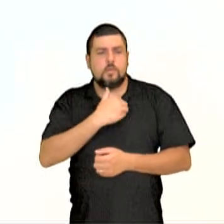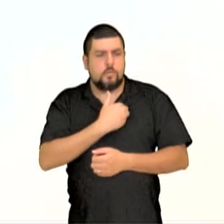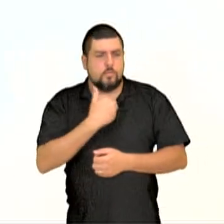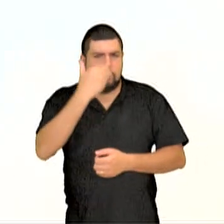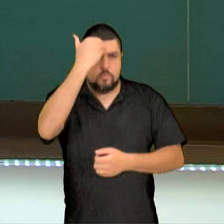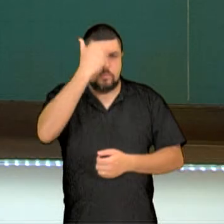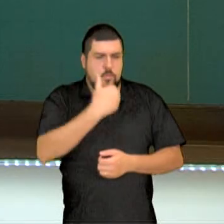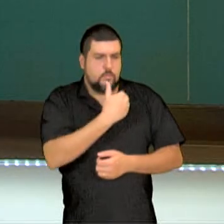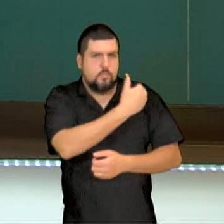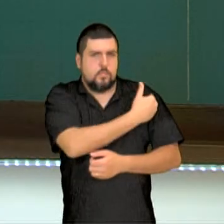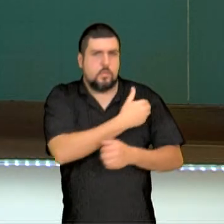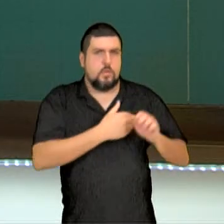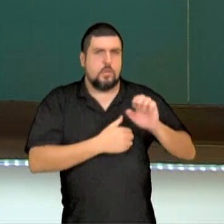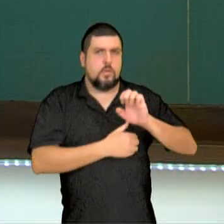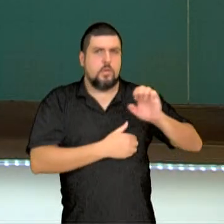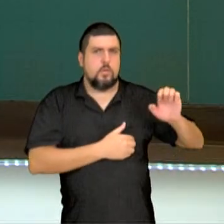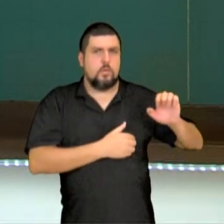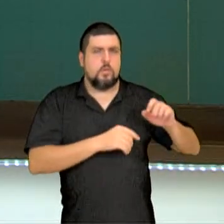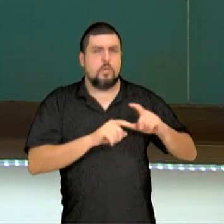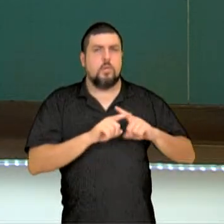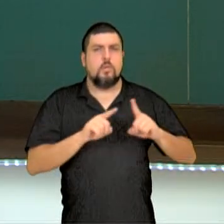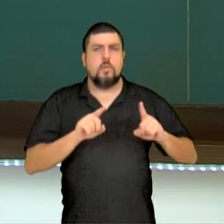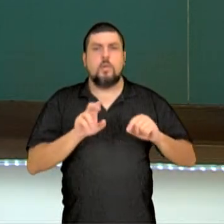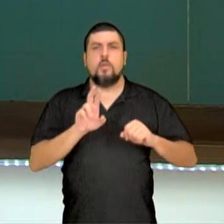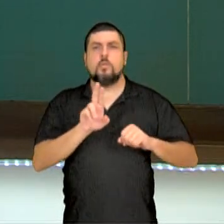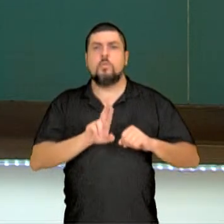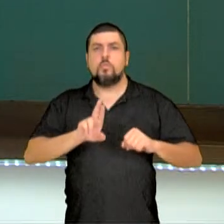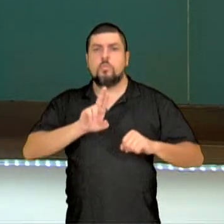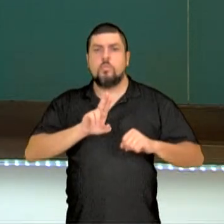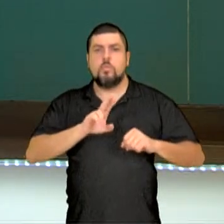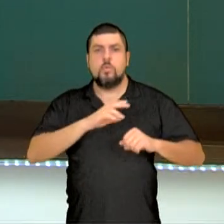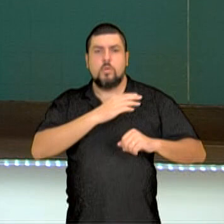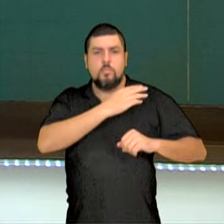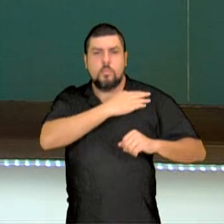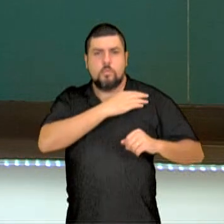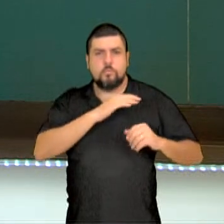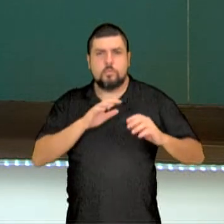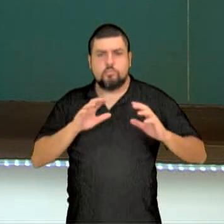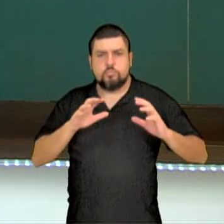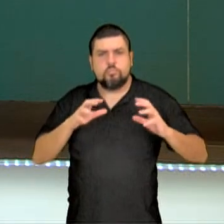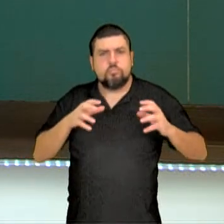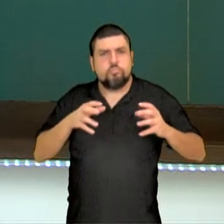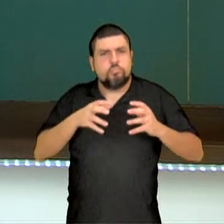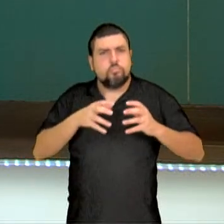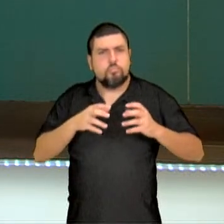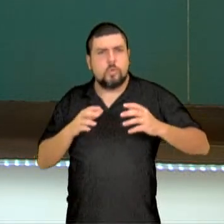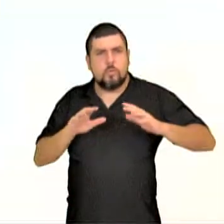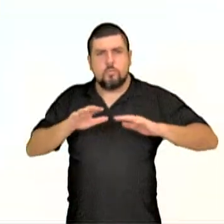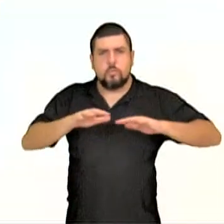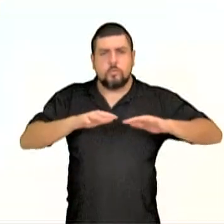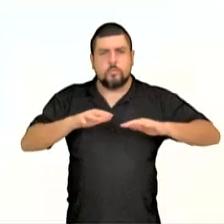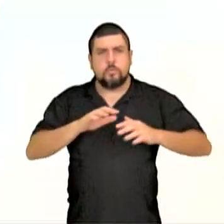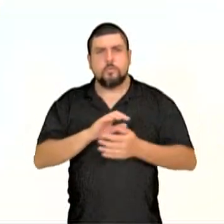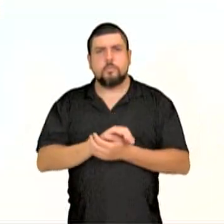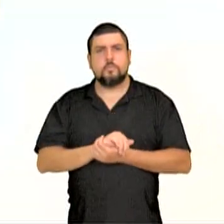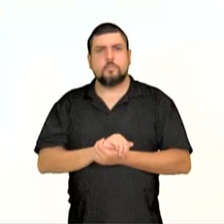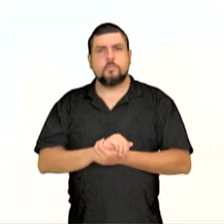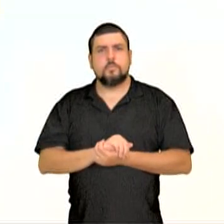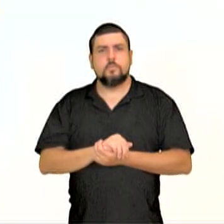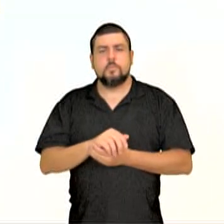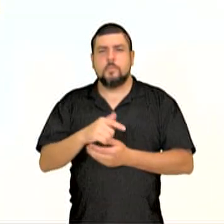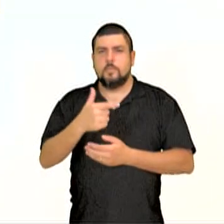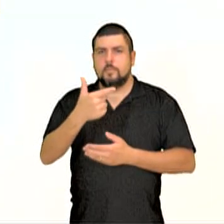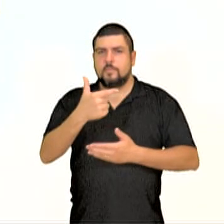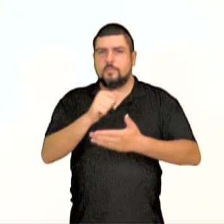mas não quer dizer que eles não estão usando o ombro, mas para outro um movimento mais fechado. E o nosso segundo